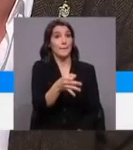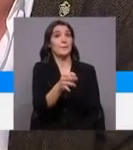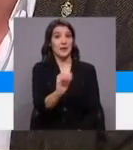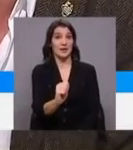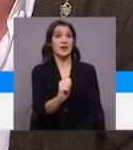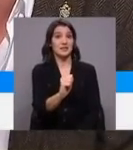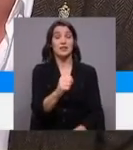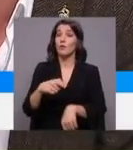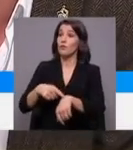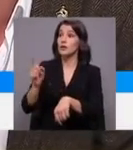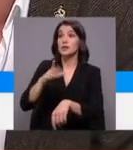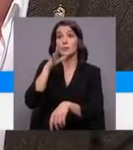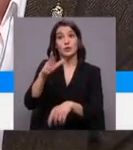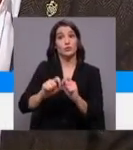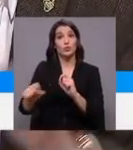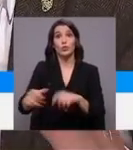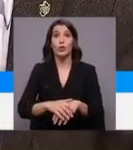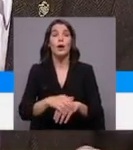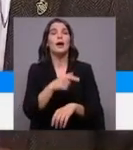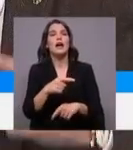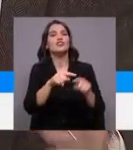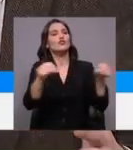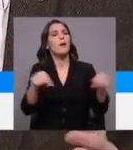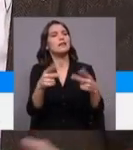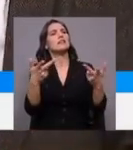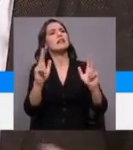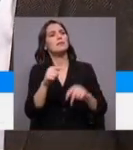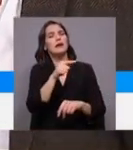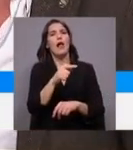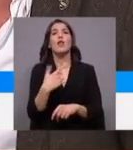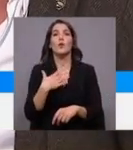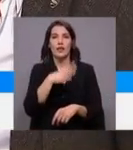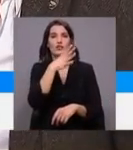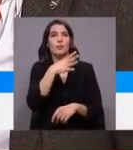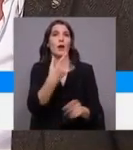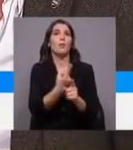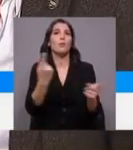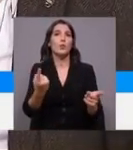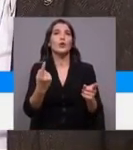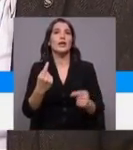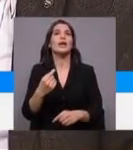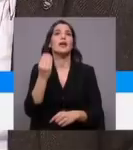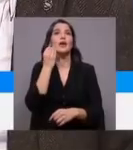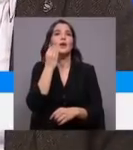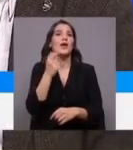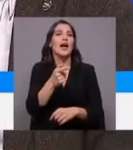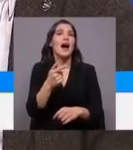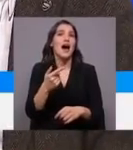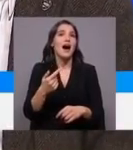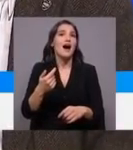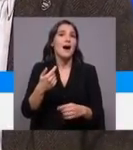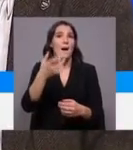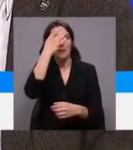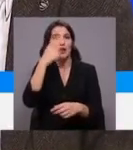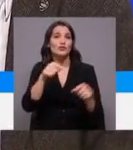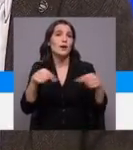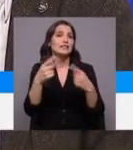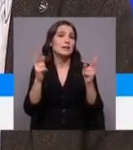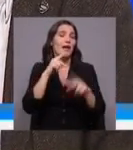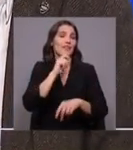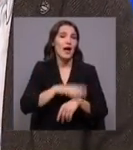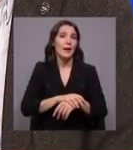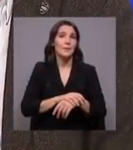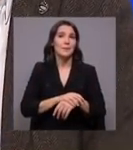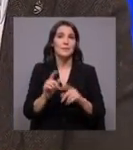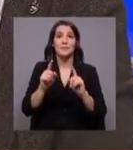o equipamento do espaço liberados que eu quero explicar porque é muito especial sentimento dentro dela eu